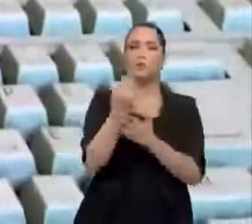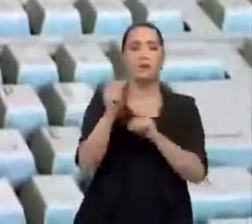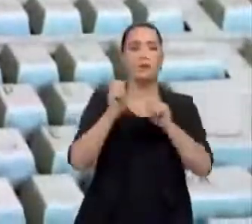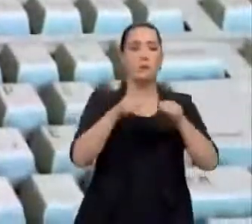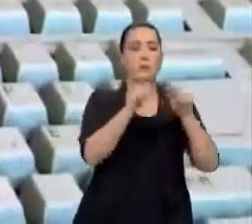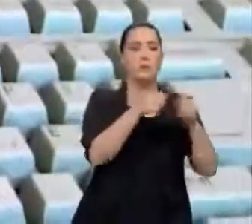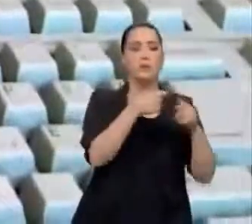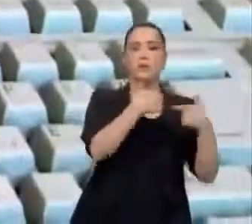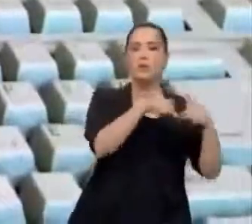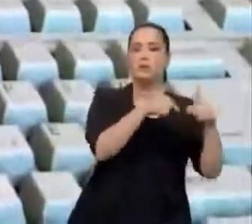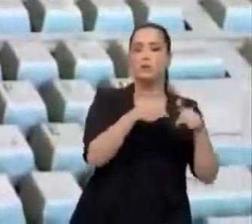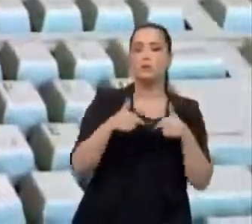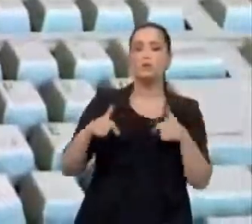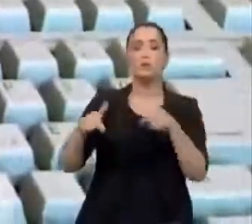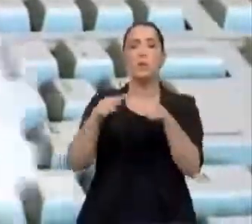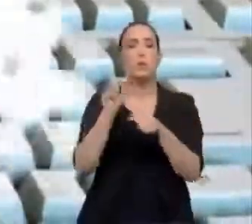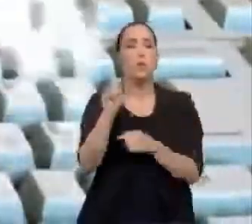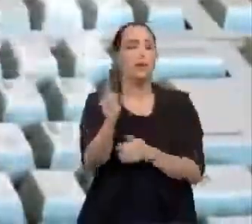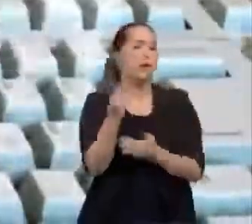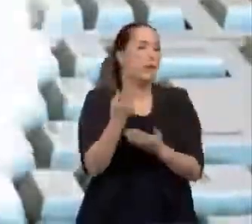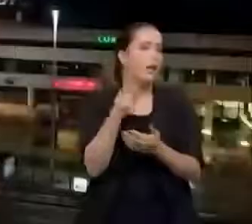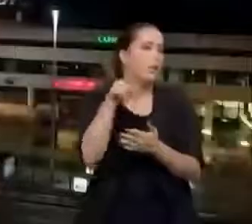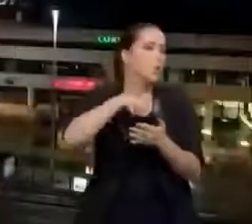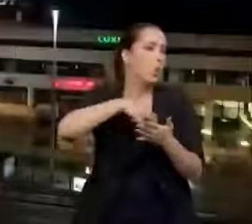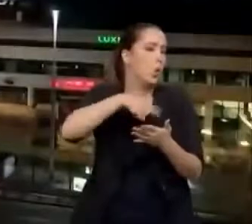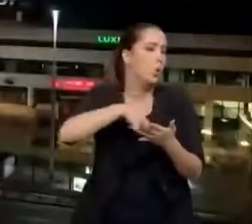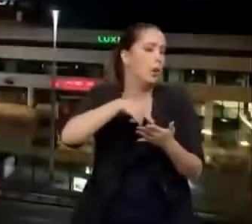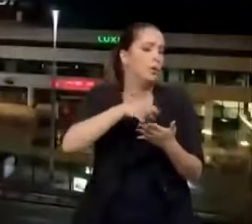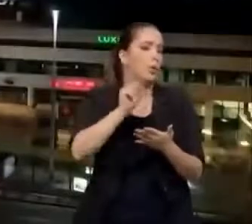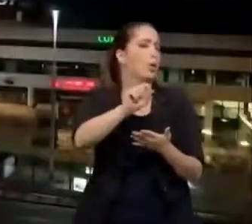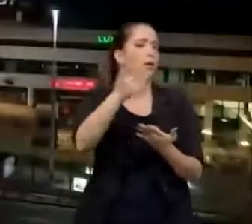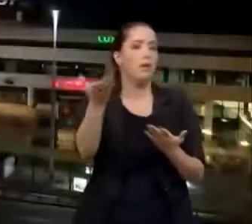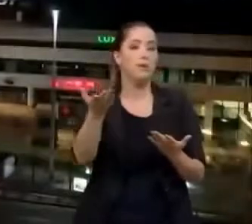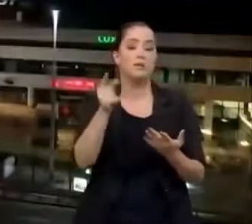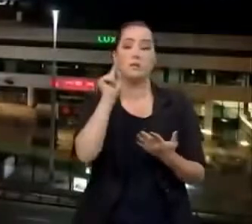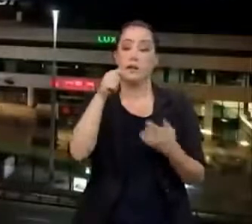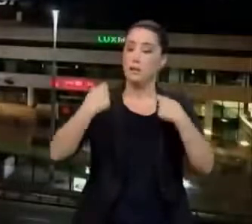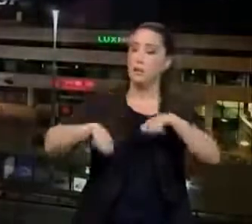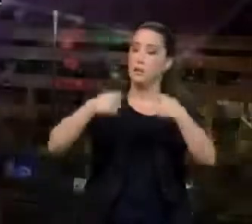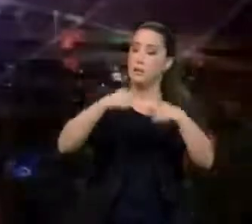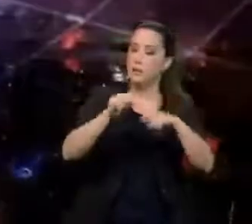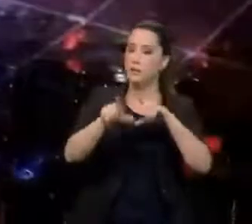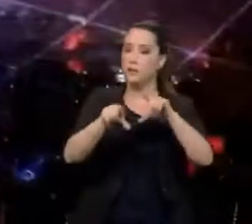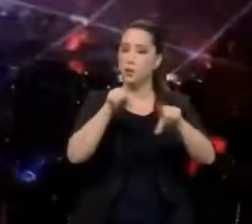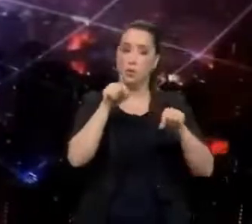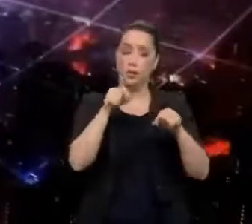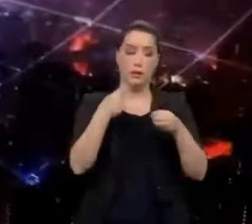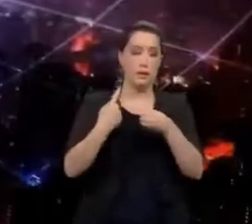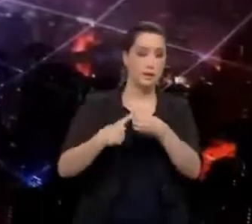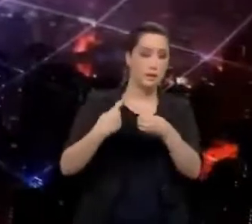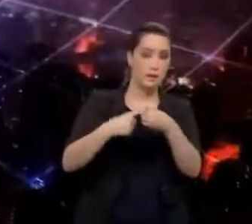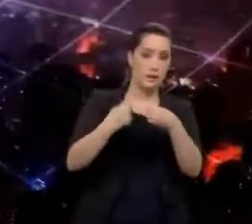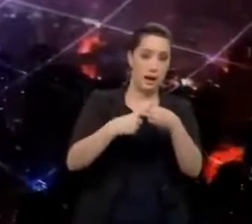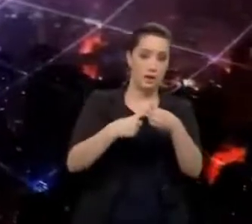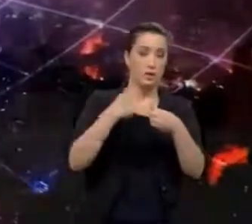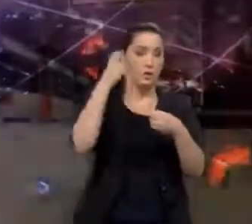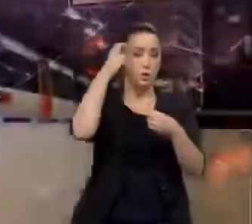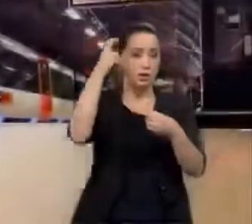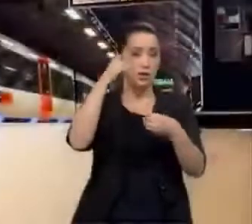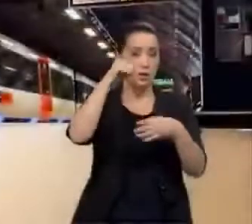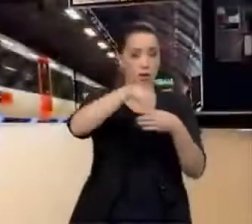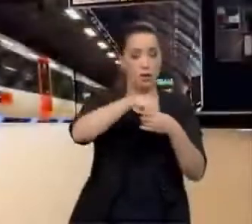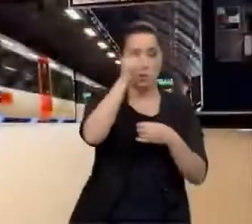mãos. Mas para que este documento? É que era necessário definir cidades inteligentes no contexto